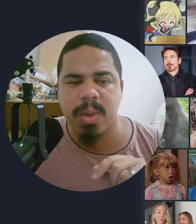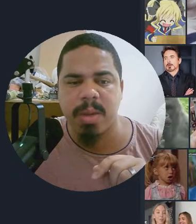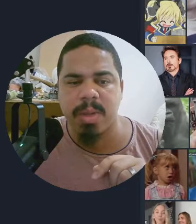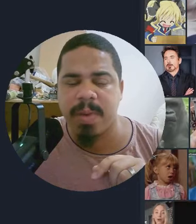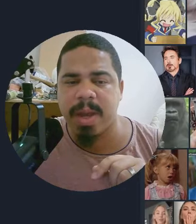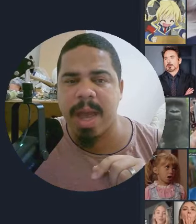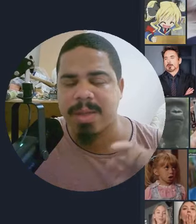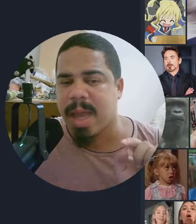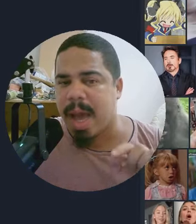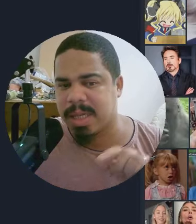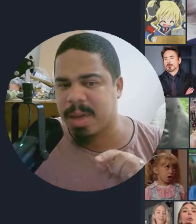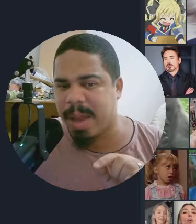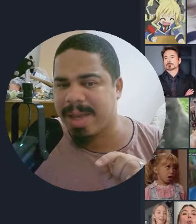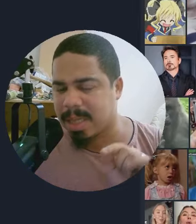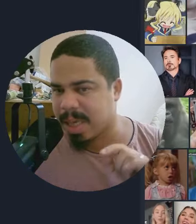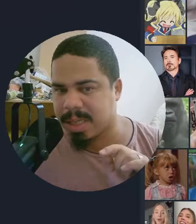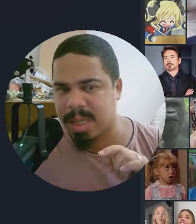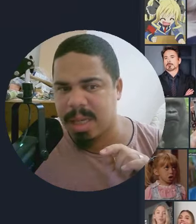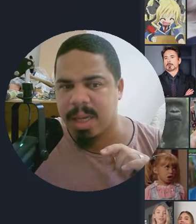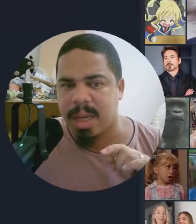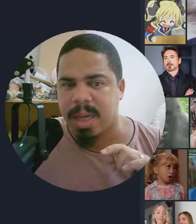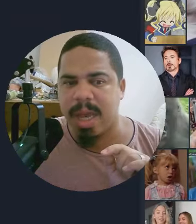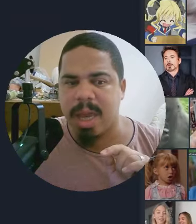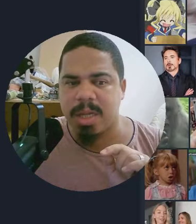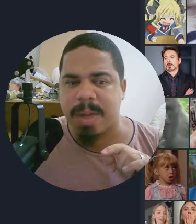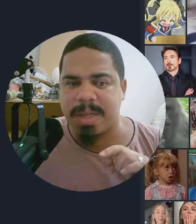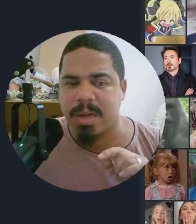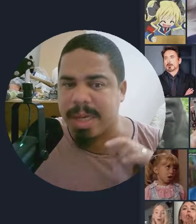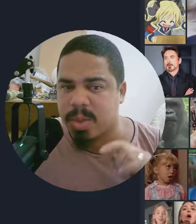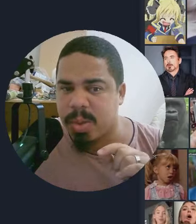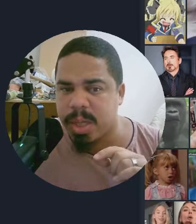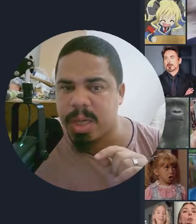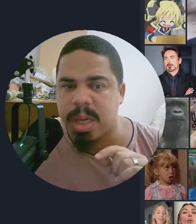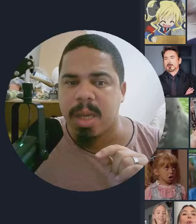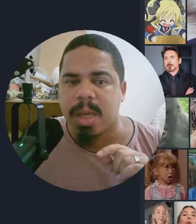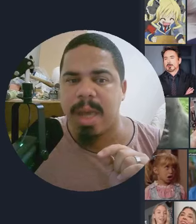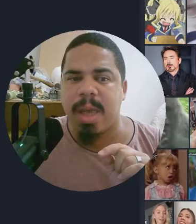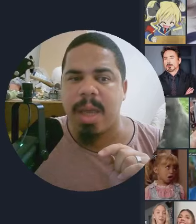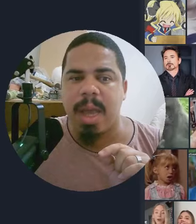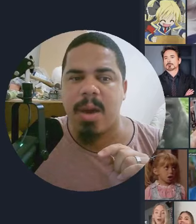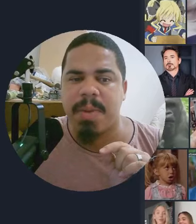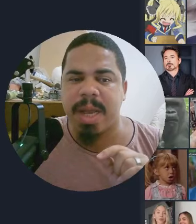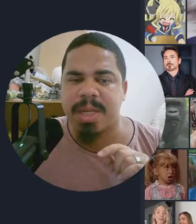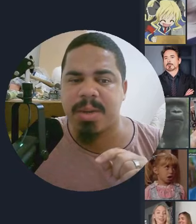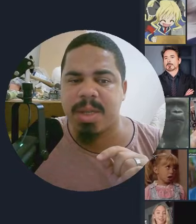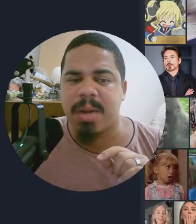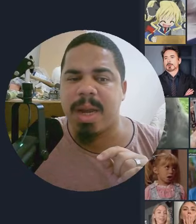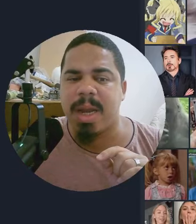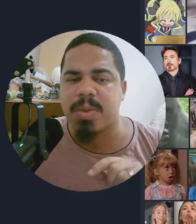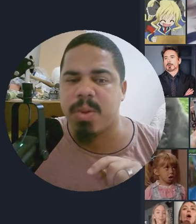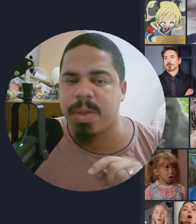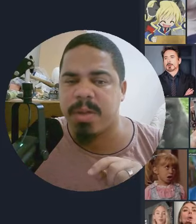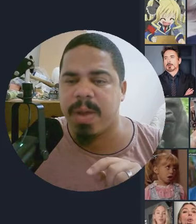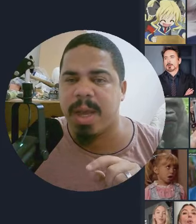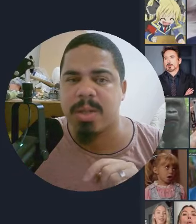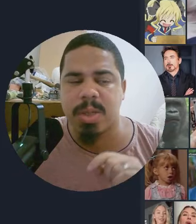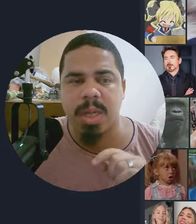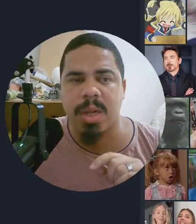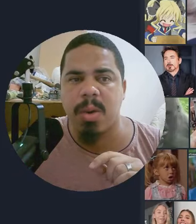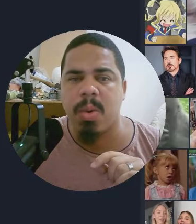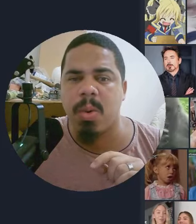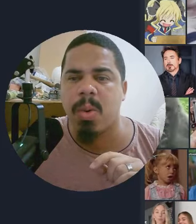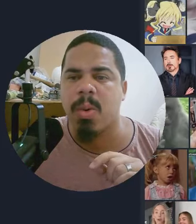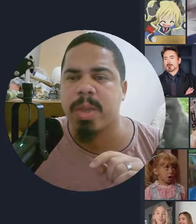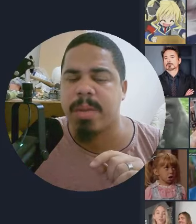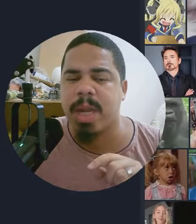nos domingos e feriados. Aí você sabe o que é engraçado isso aqui, né? Eles passaram na surdina, né? É a obrigação de trabalhar nos domingos e feriados, ou